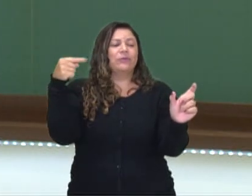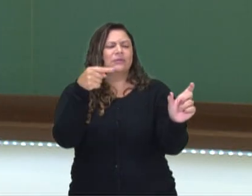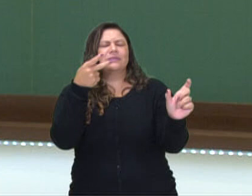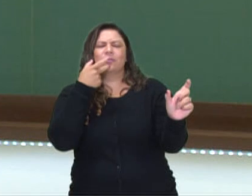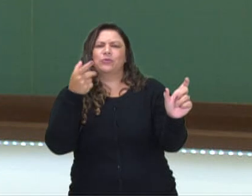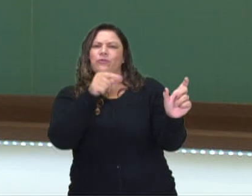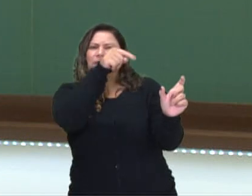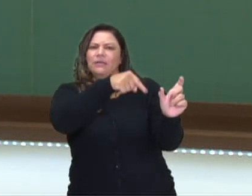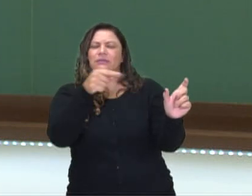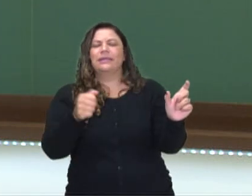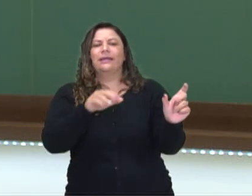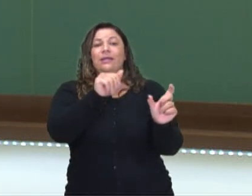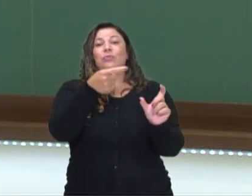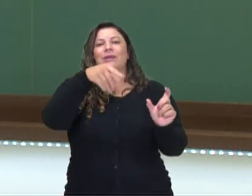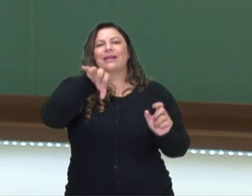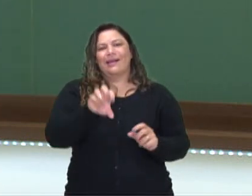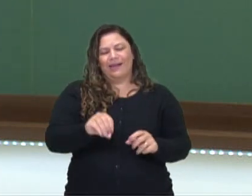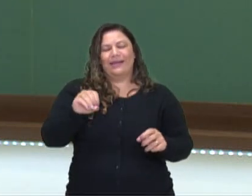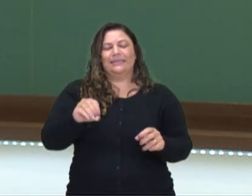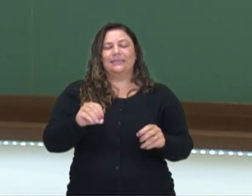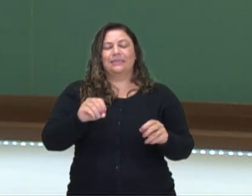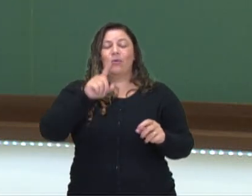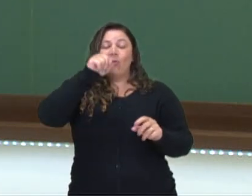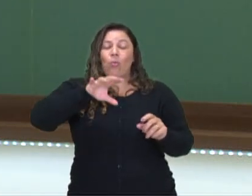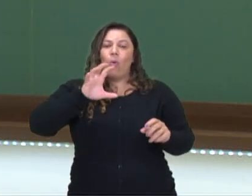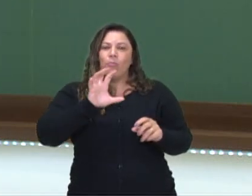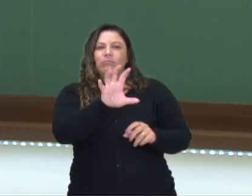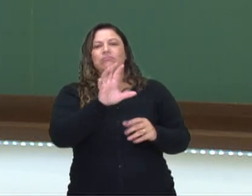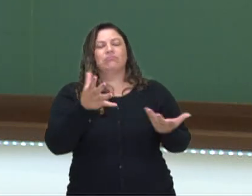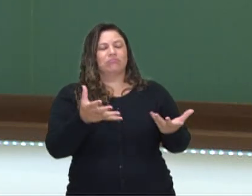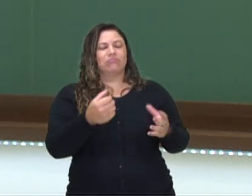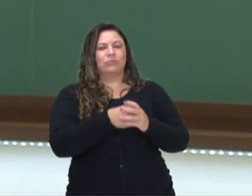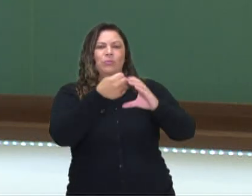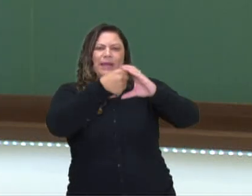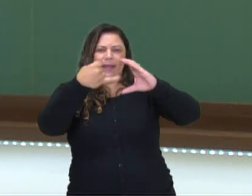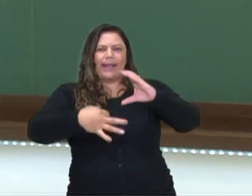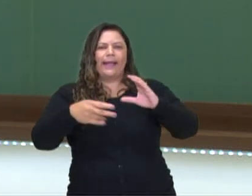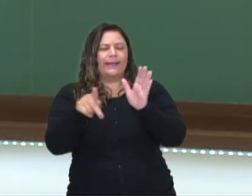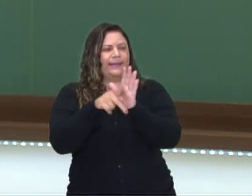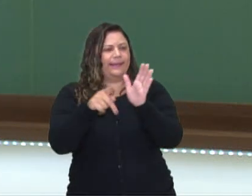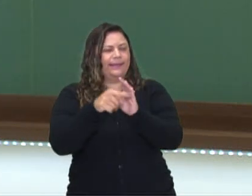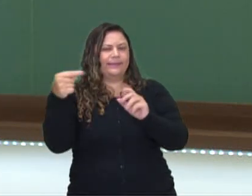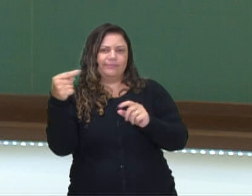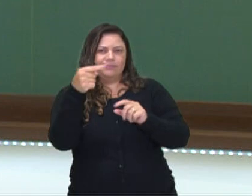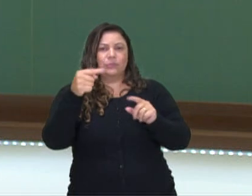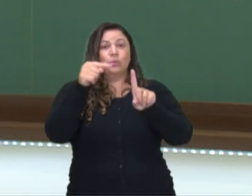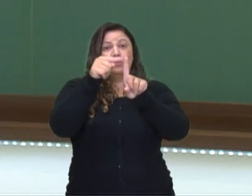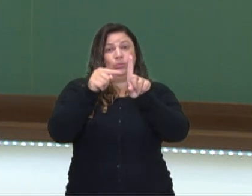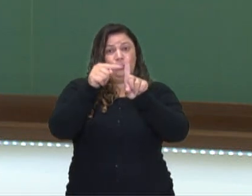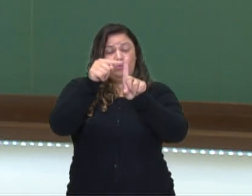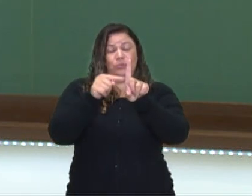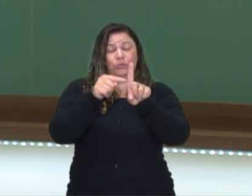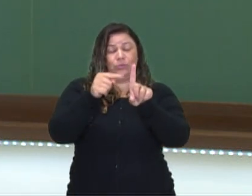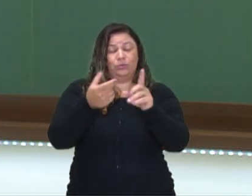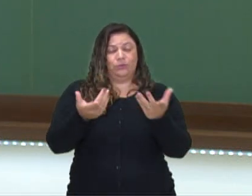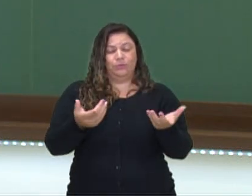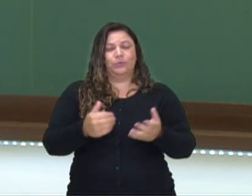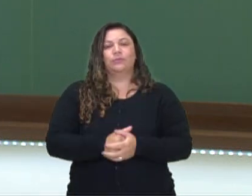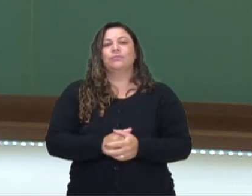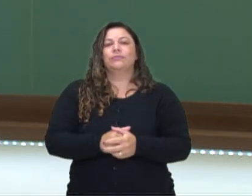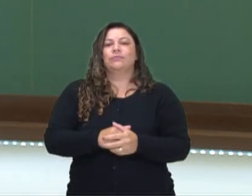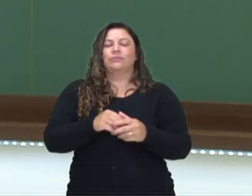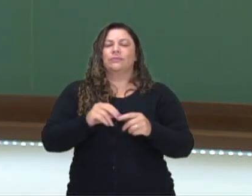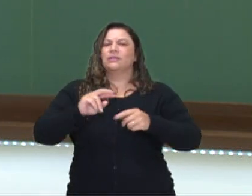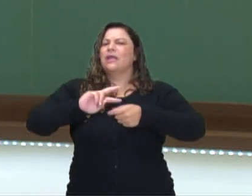ele, uma ação ou um estado, que isso vai desencadear o tipo, vai ser uma consequência o tipo